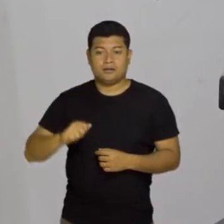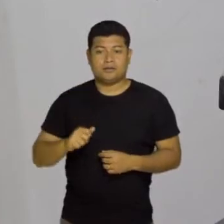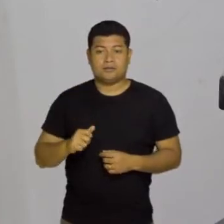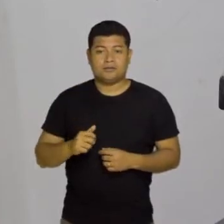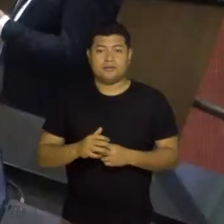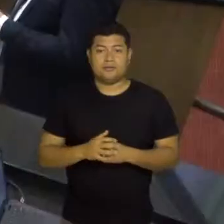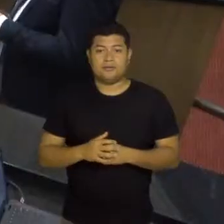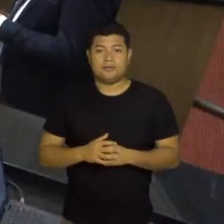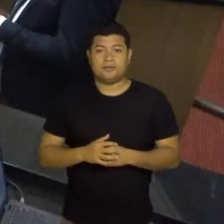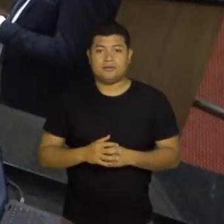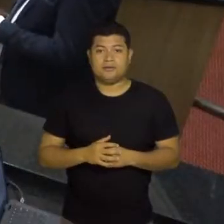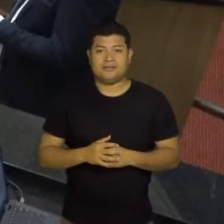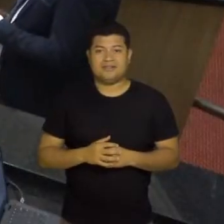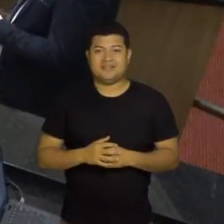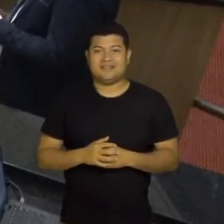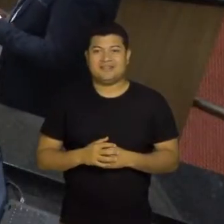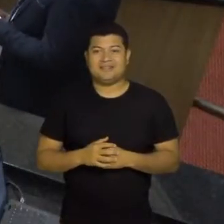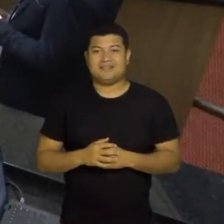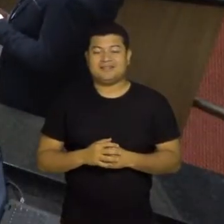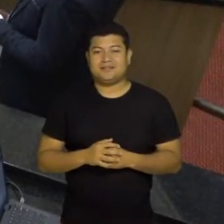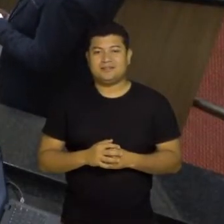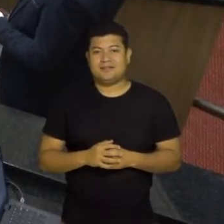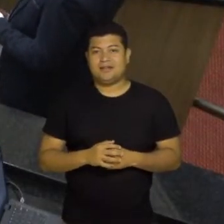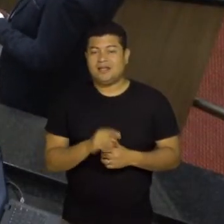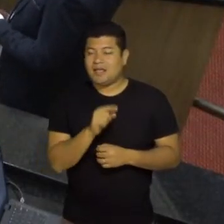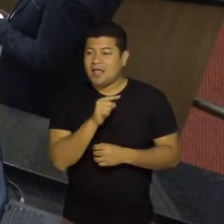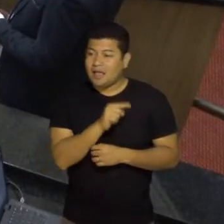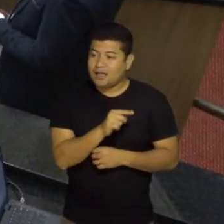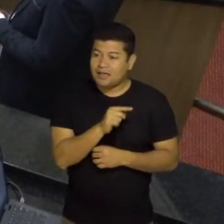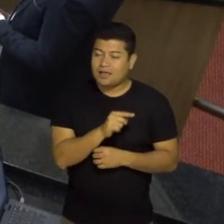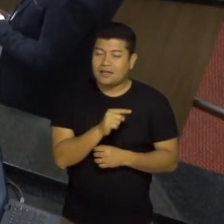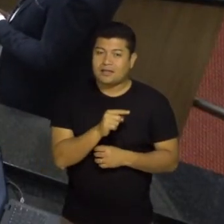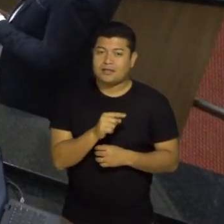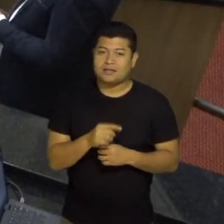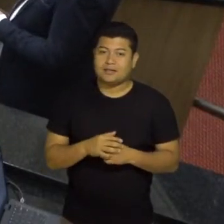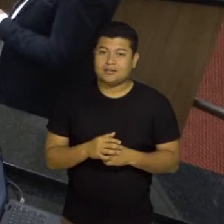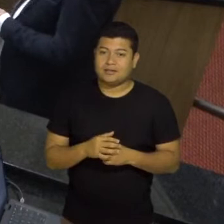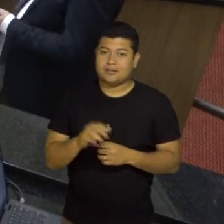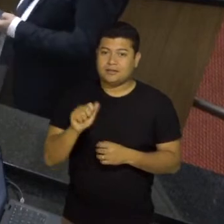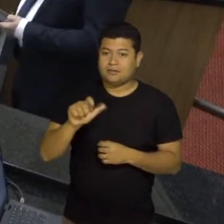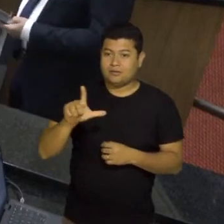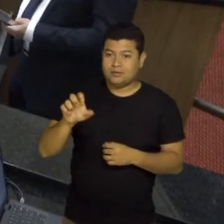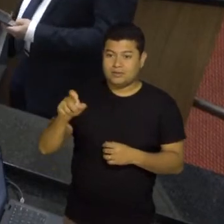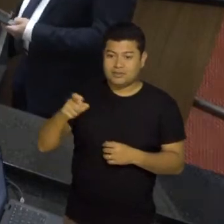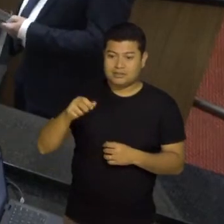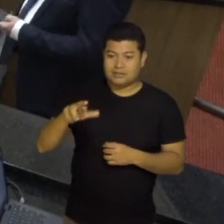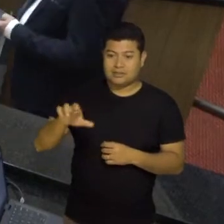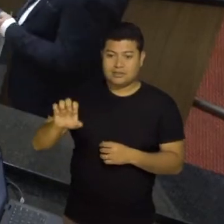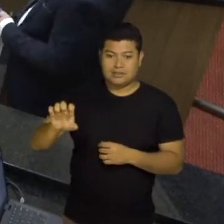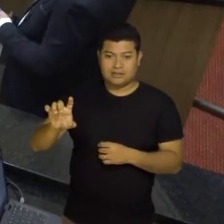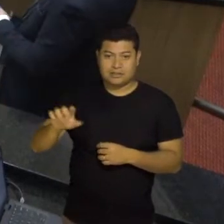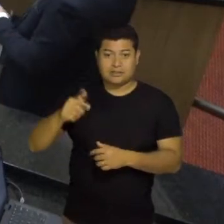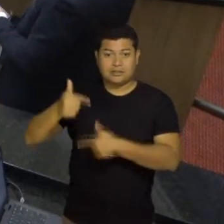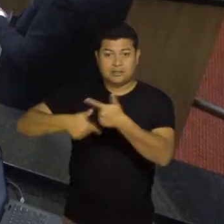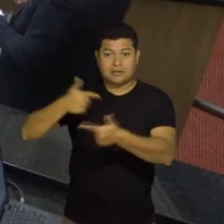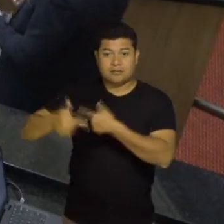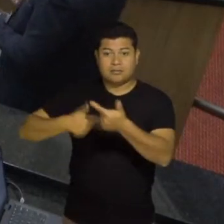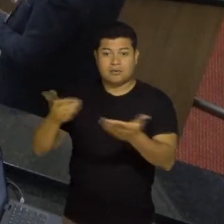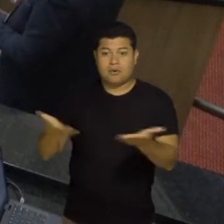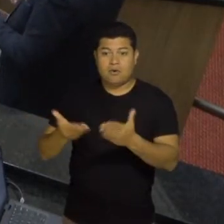não deixa errar aqui agora, Ana. O Alexandre está na Celesc, aprendiz da Celesc